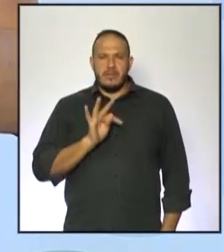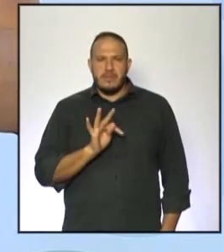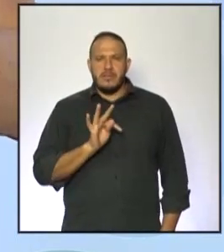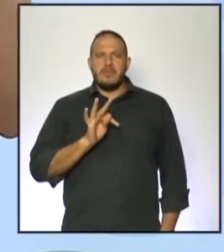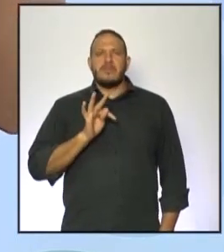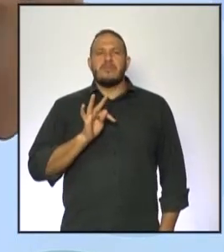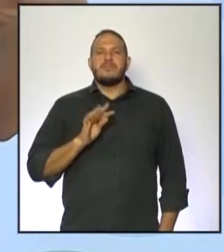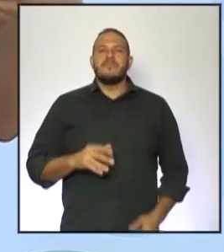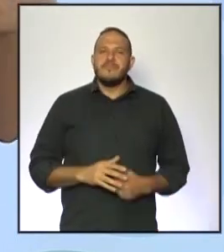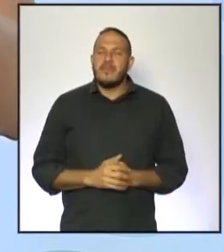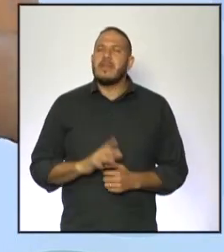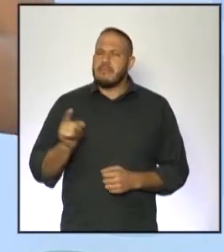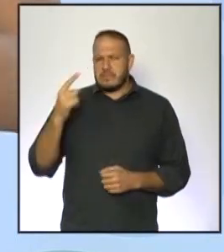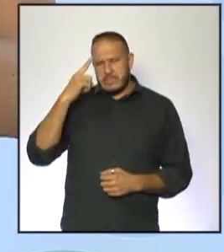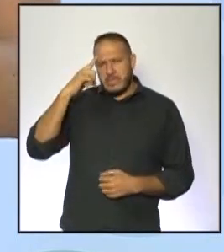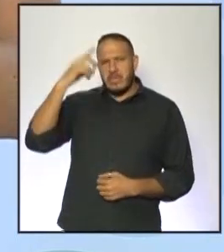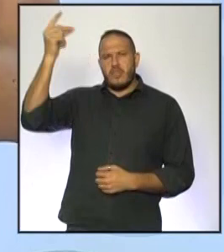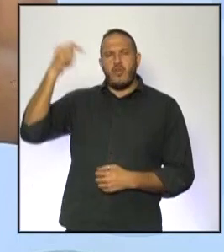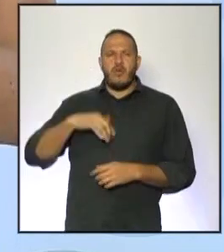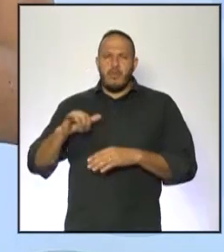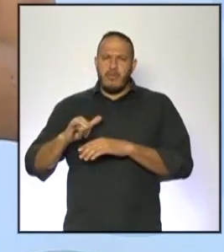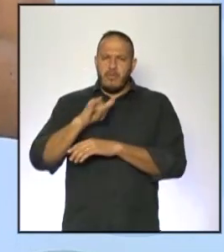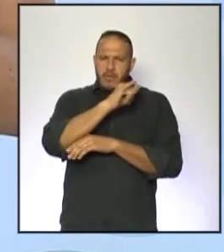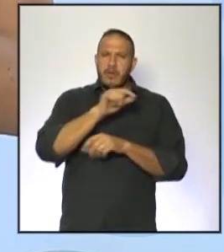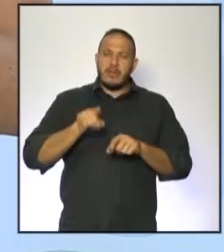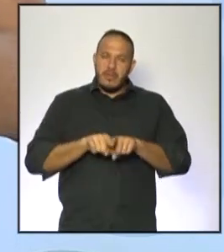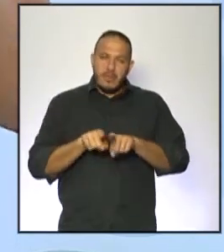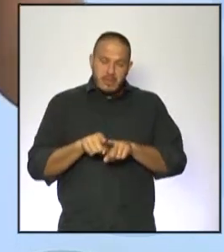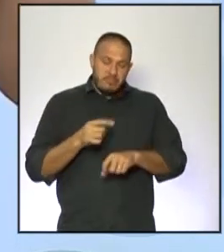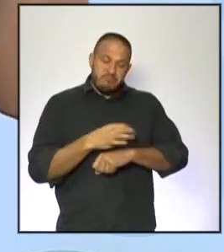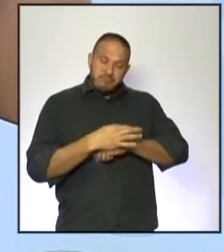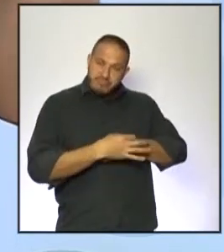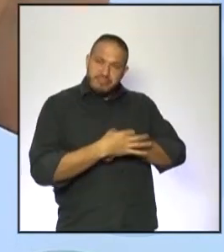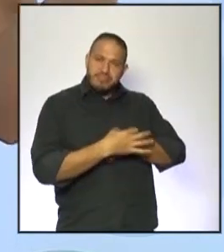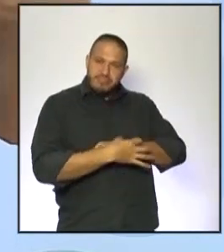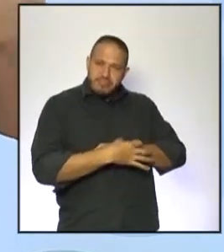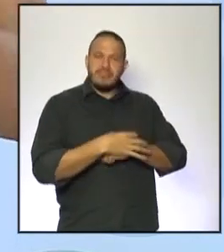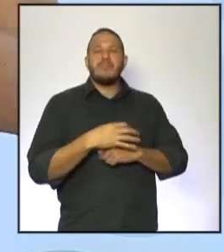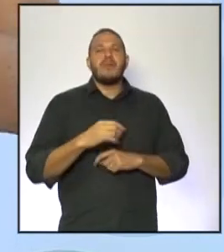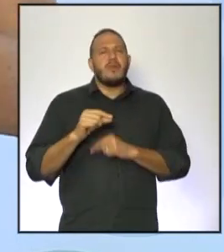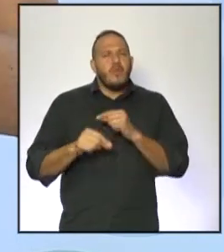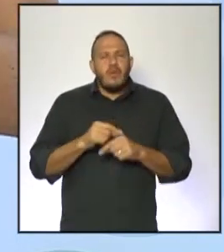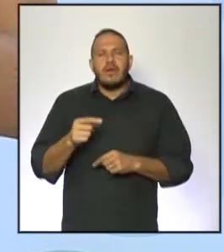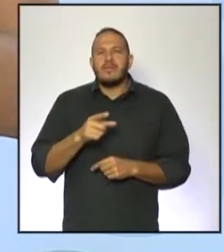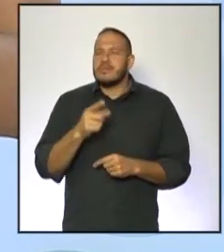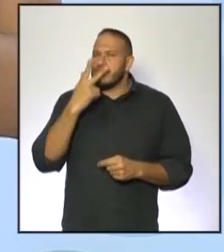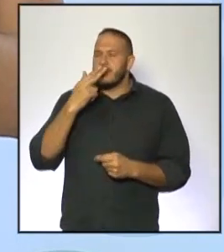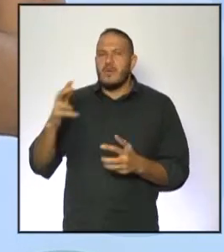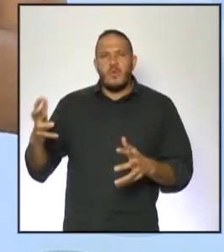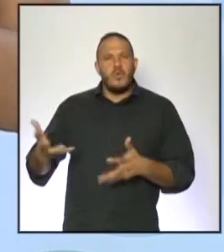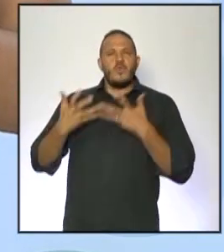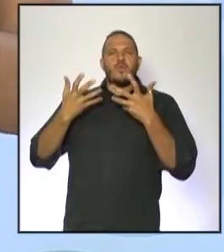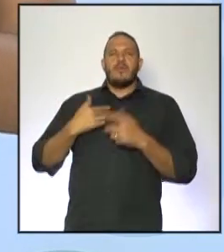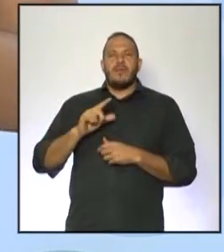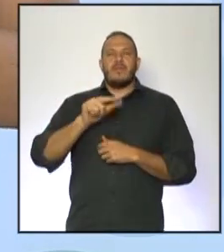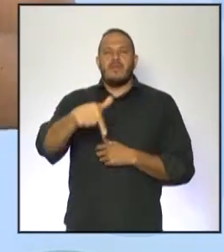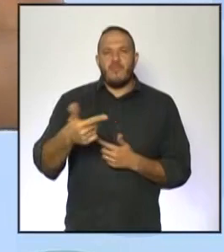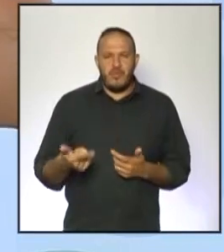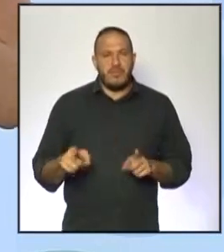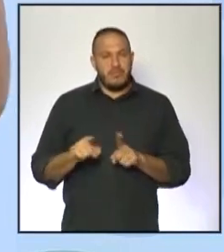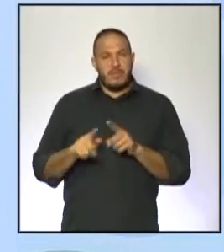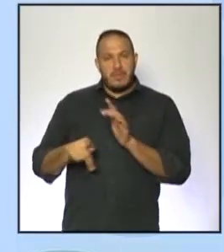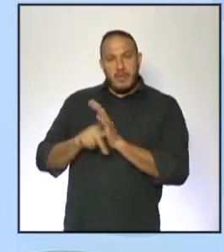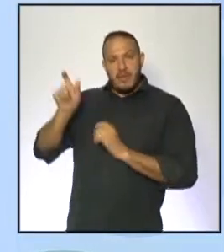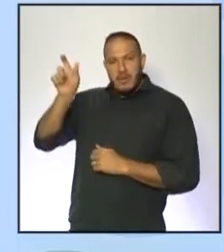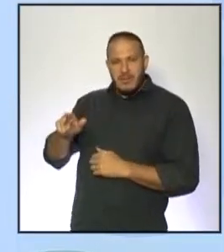né, da questão do avião, mas também do relógio. E olha quanta inspiração ele nos trouxe após. O próprio Leonardo